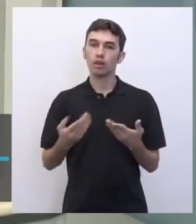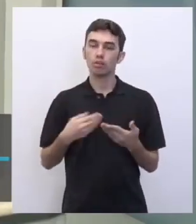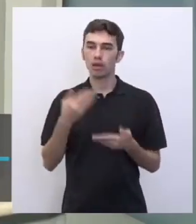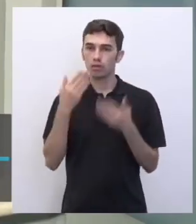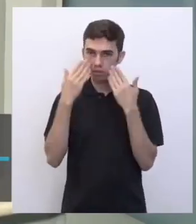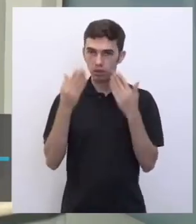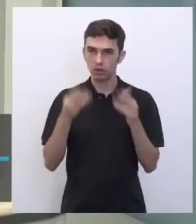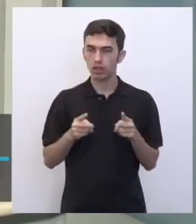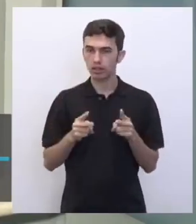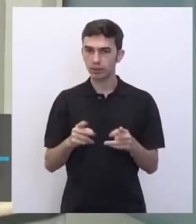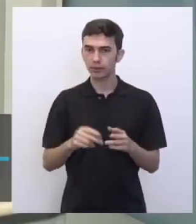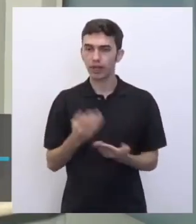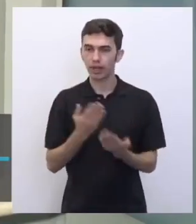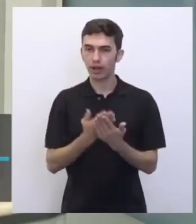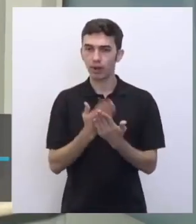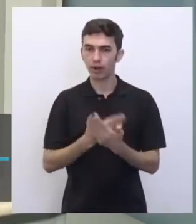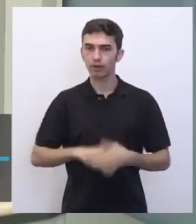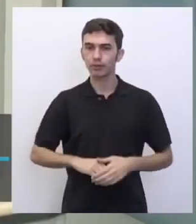exposição na aula.